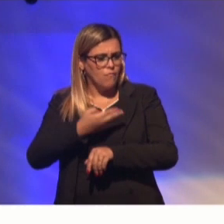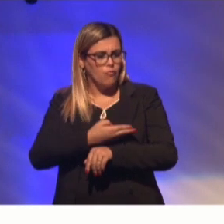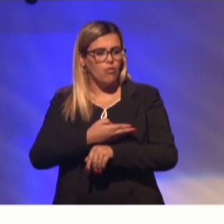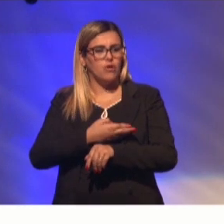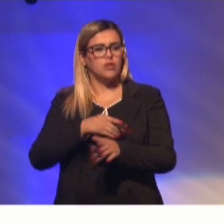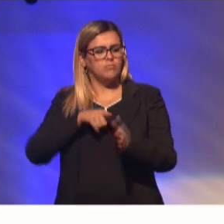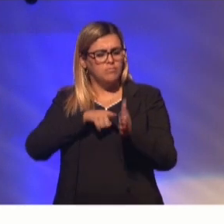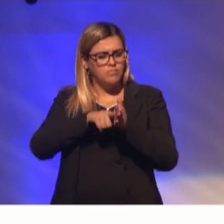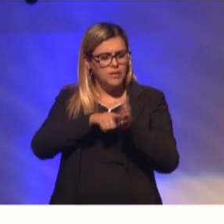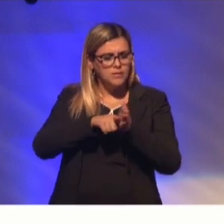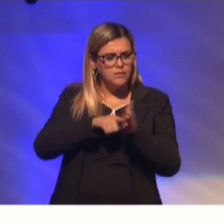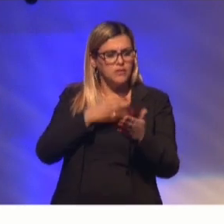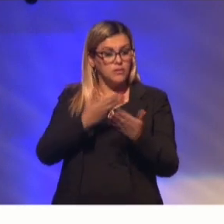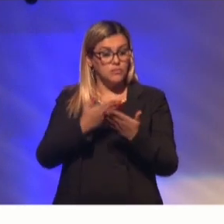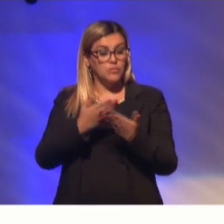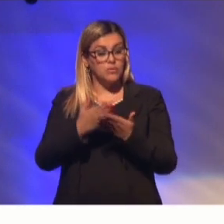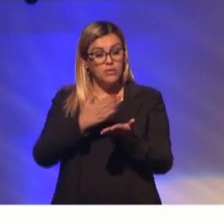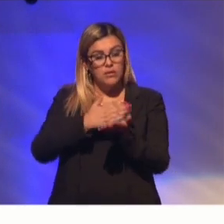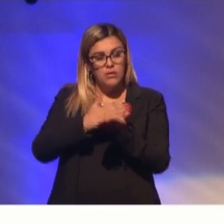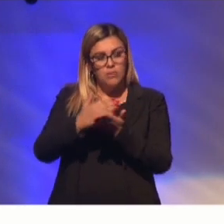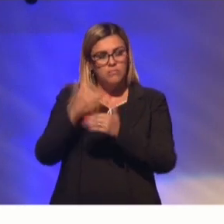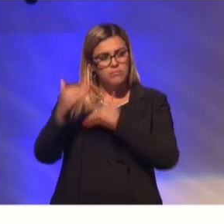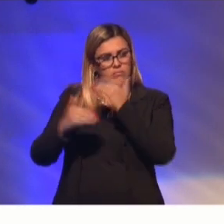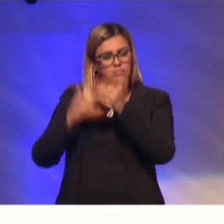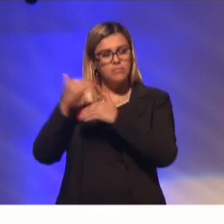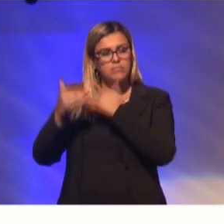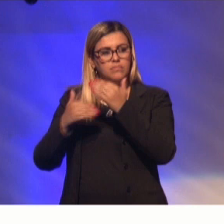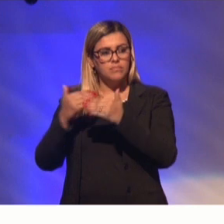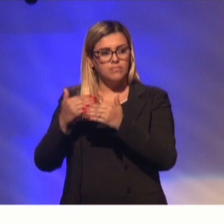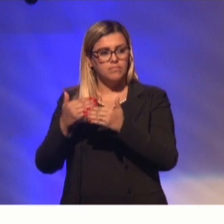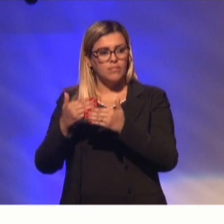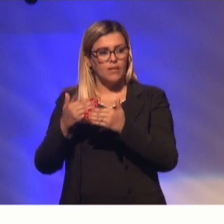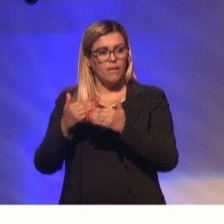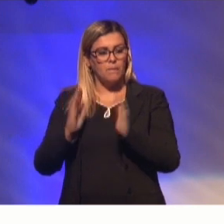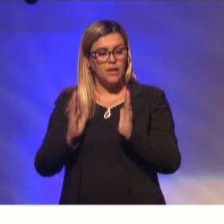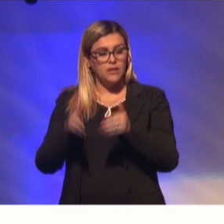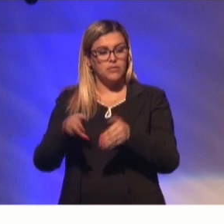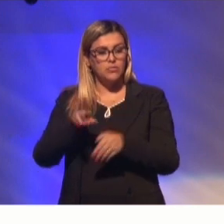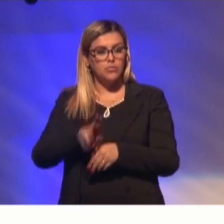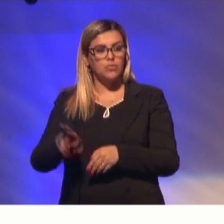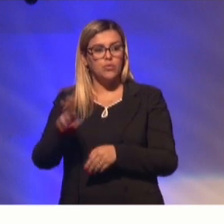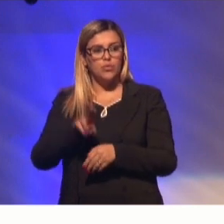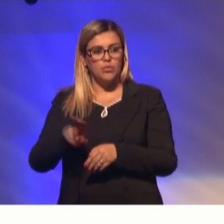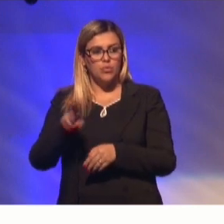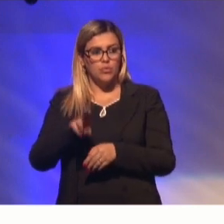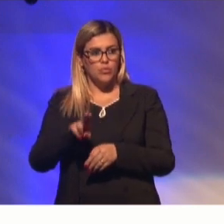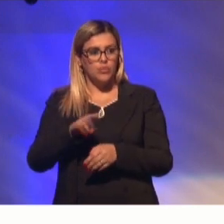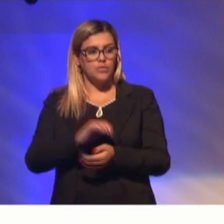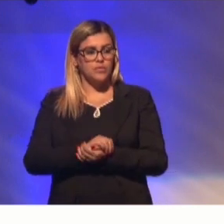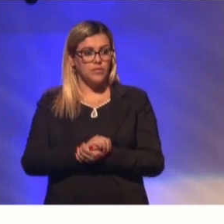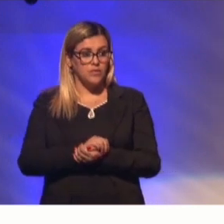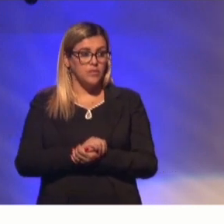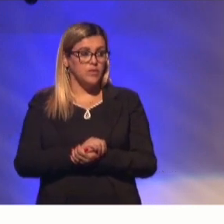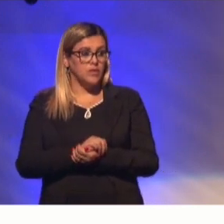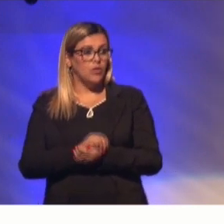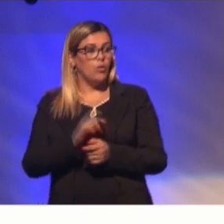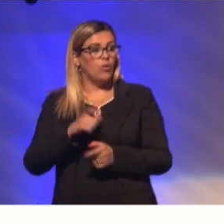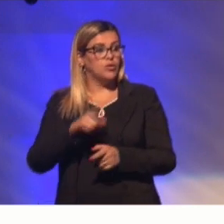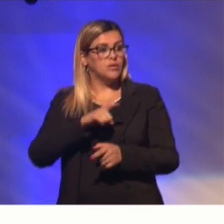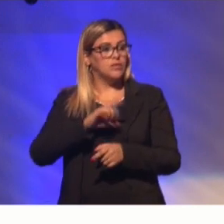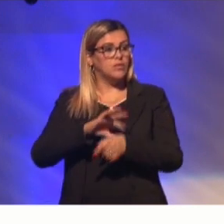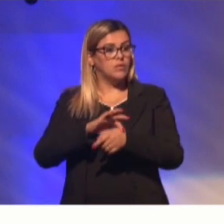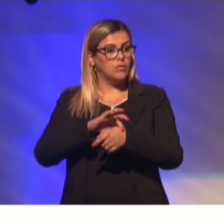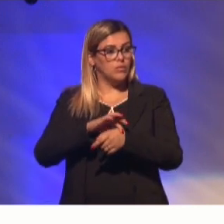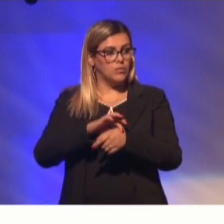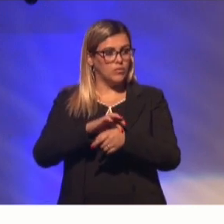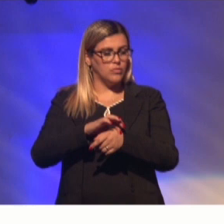ganhou muita força e começou-se a ganhar mais aplicabilidade nas tendinites calcáreas, onde